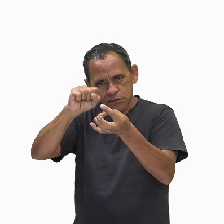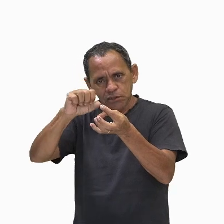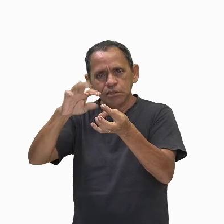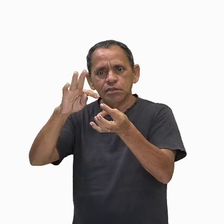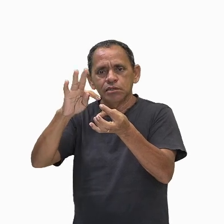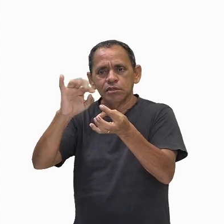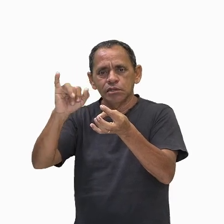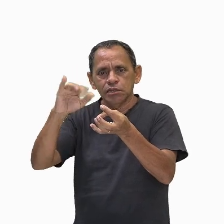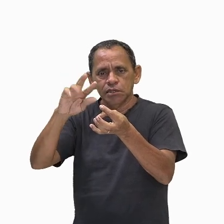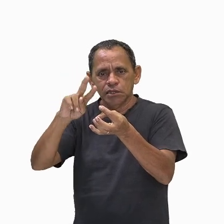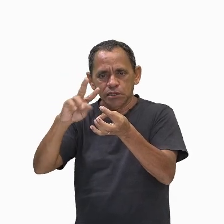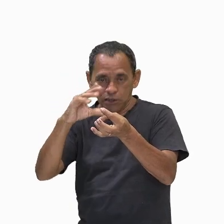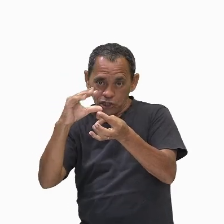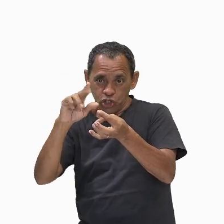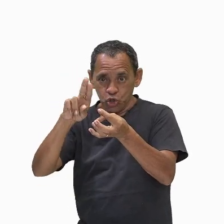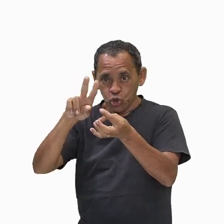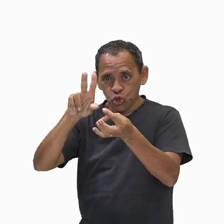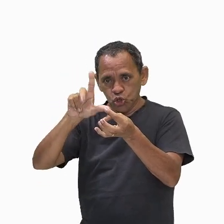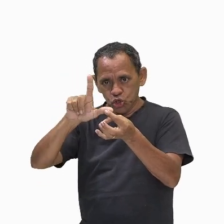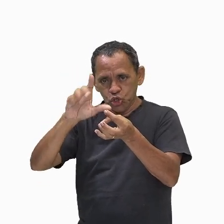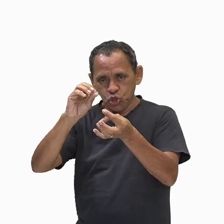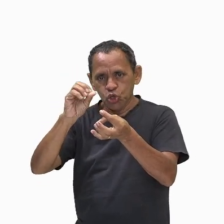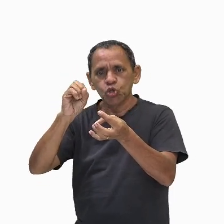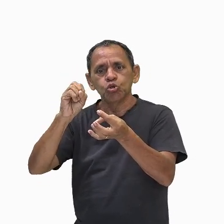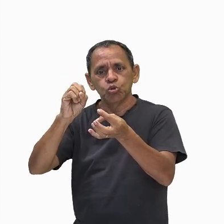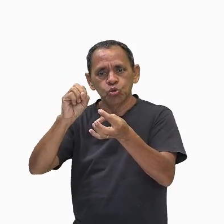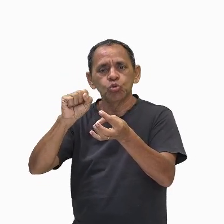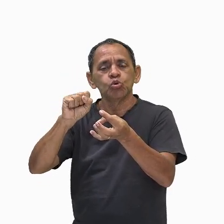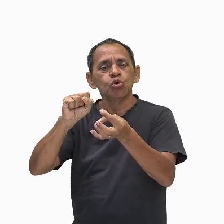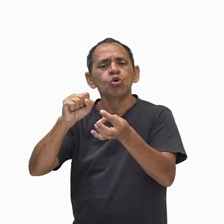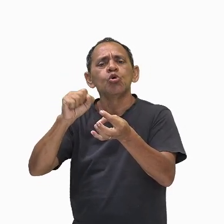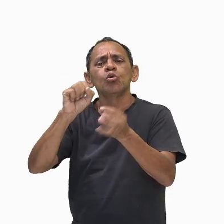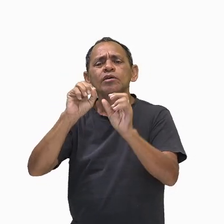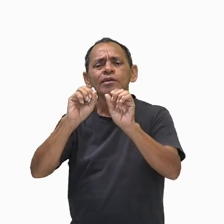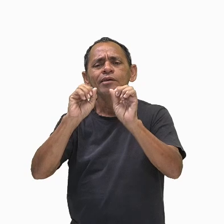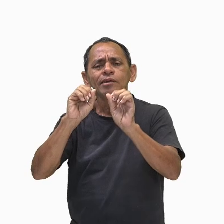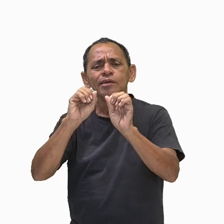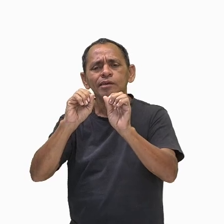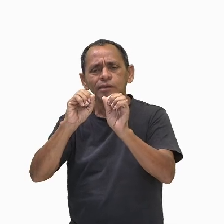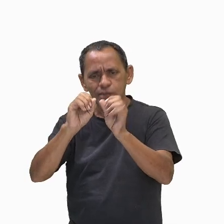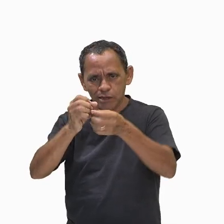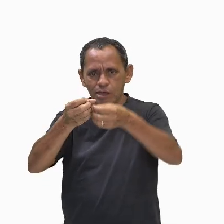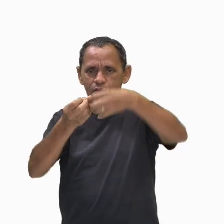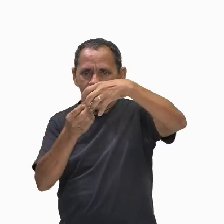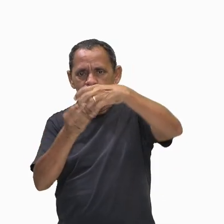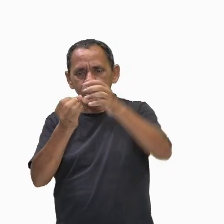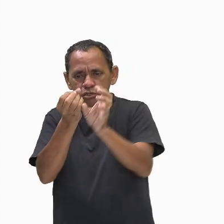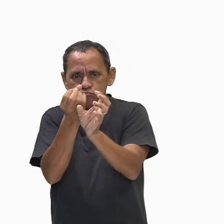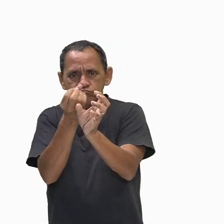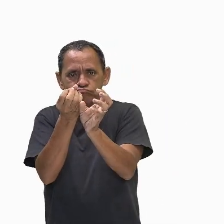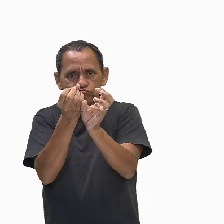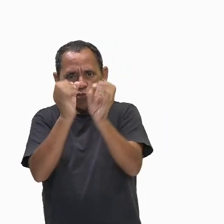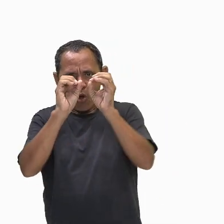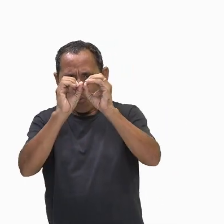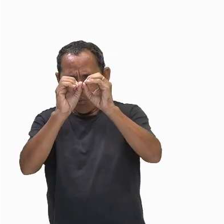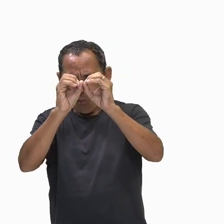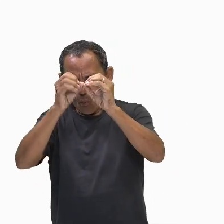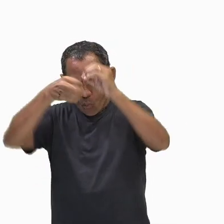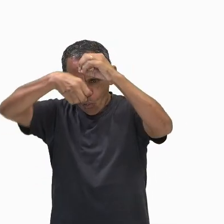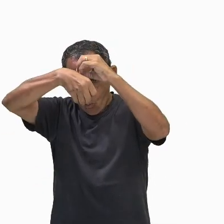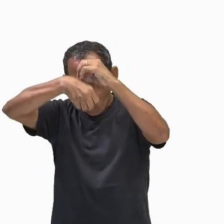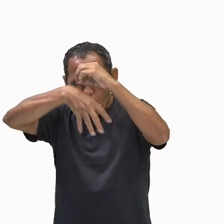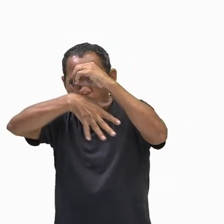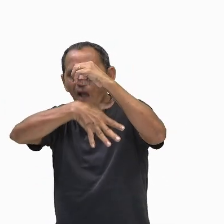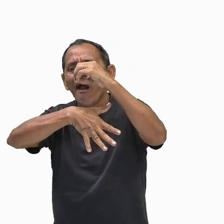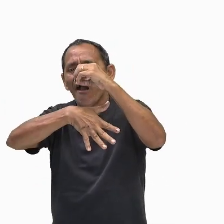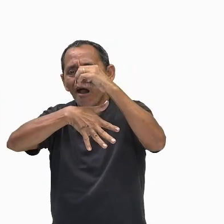que são glândulas produtoras de gametas e hormônios. Então, quando eu falo ali de glândulas, nós